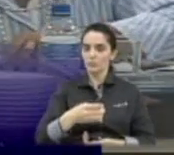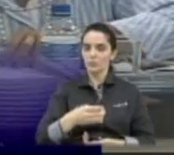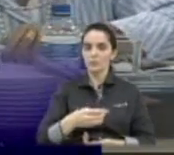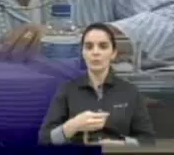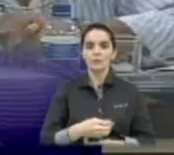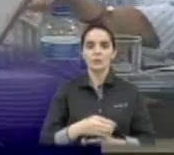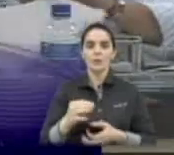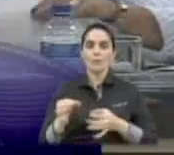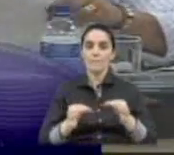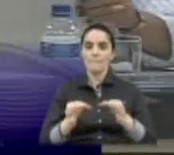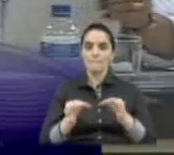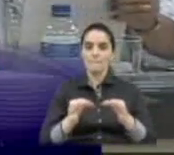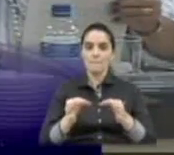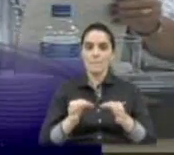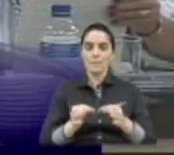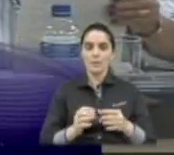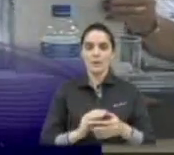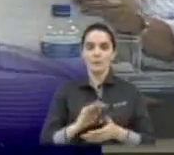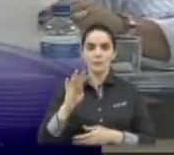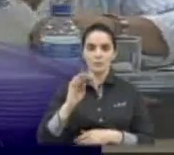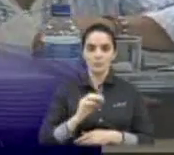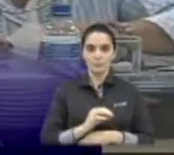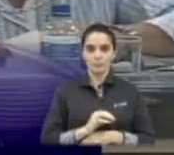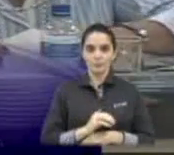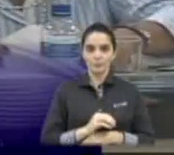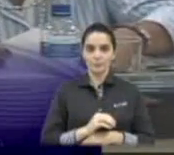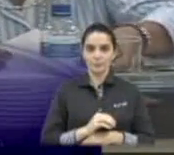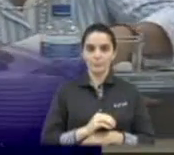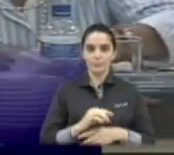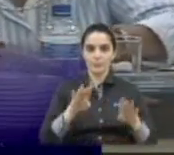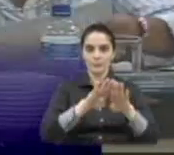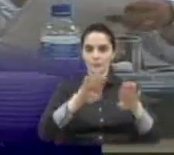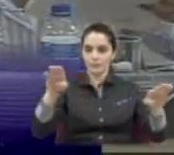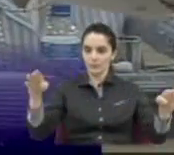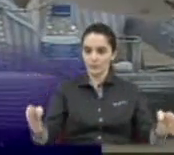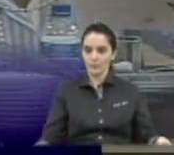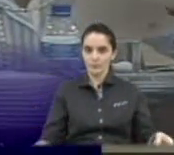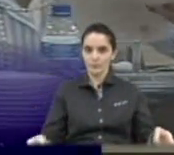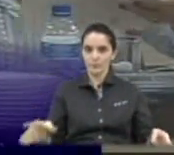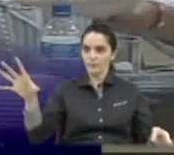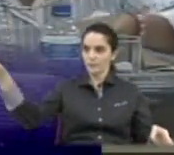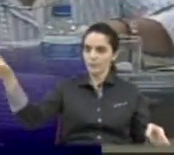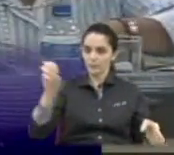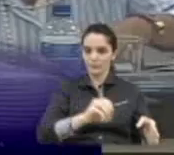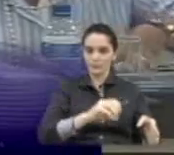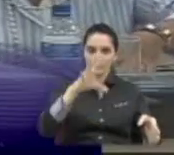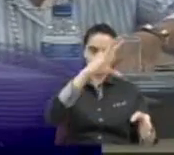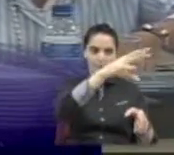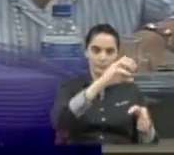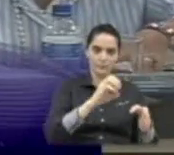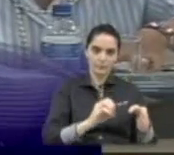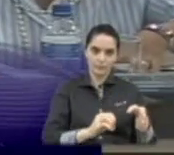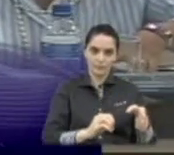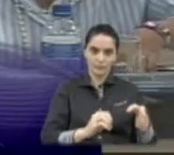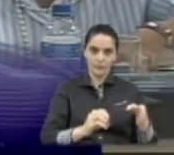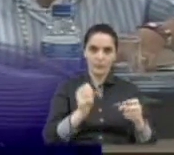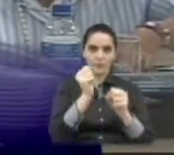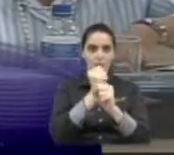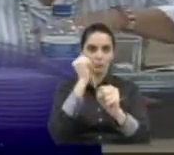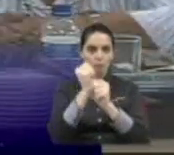projeto regulamentando o trabalho de caçamba, recolhimento de caçamba, de